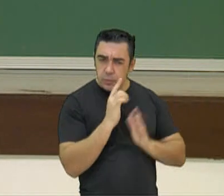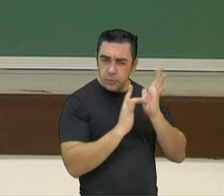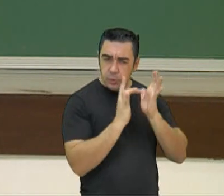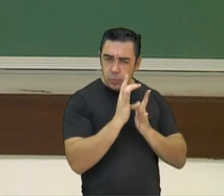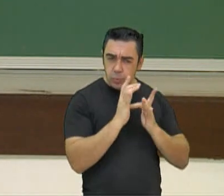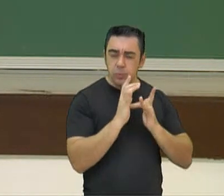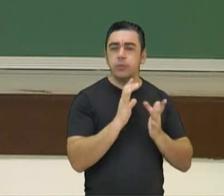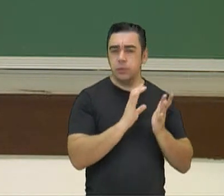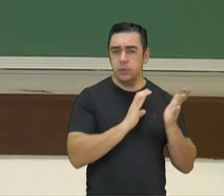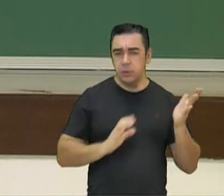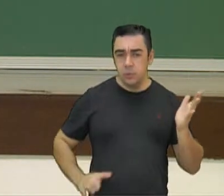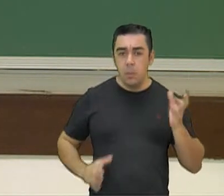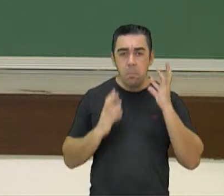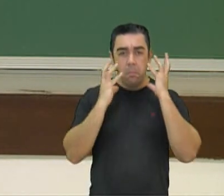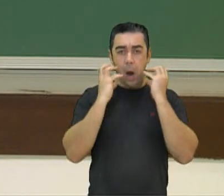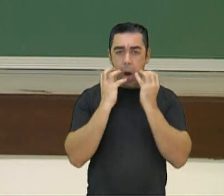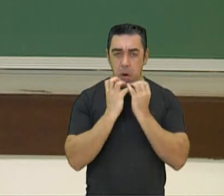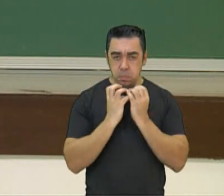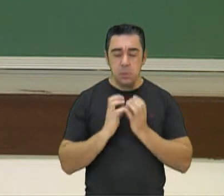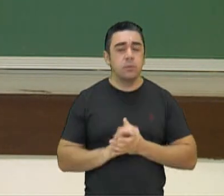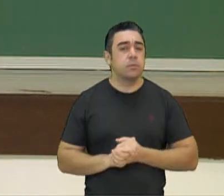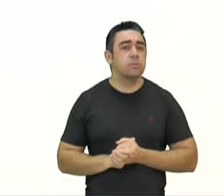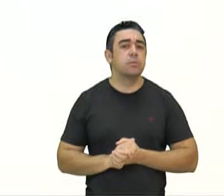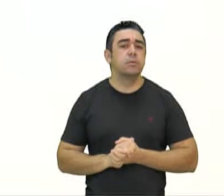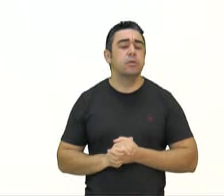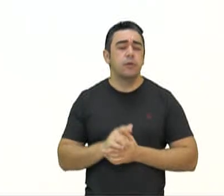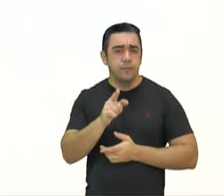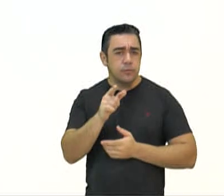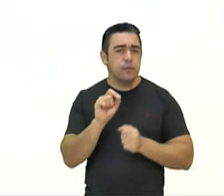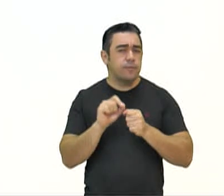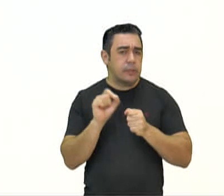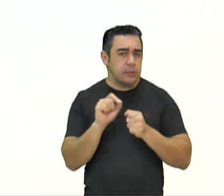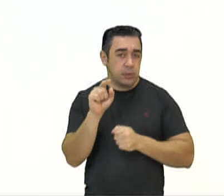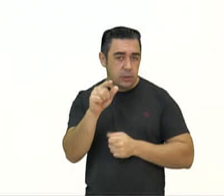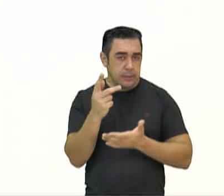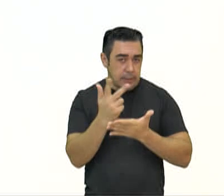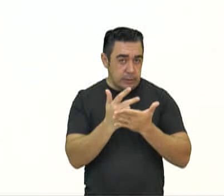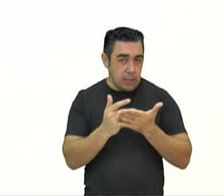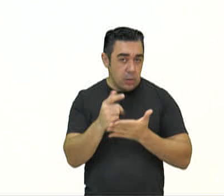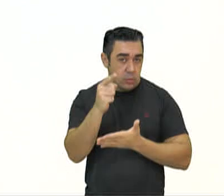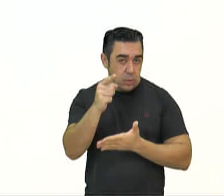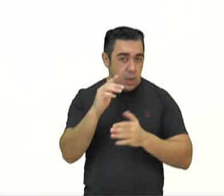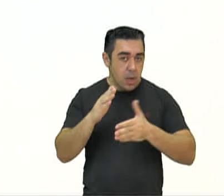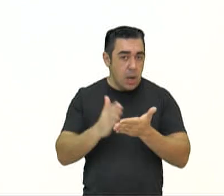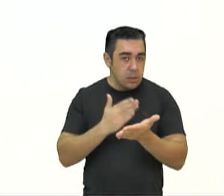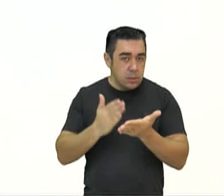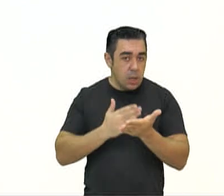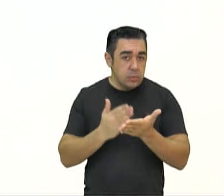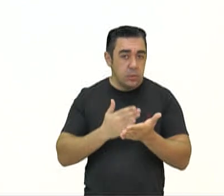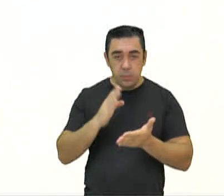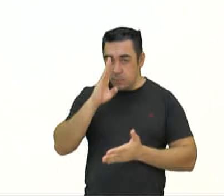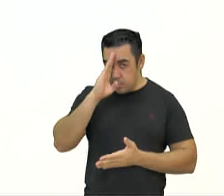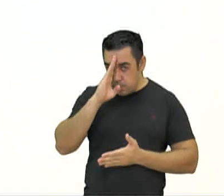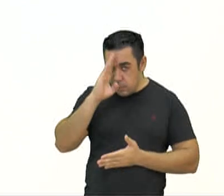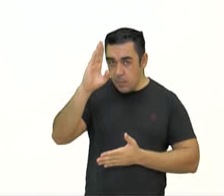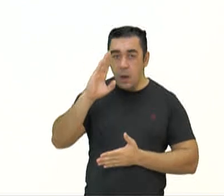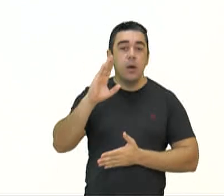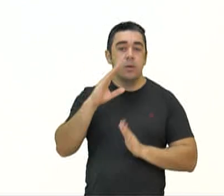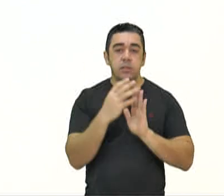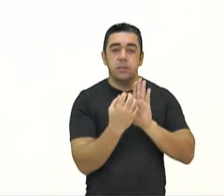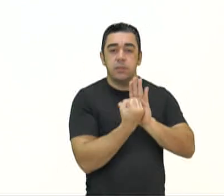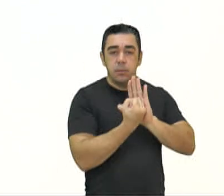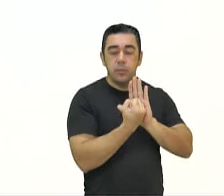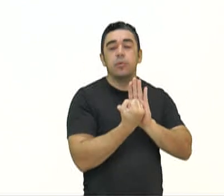Cristo barbado, para você fazer uma composição em seu caderno com um dos principais símbolos